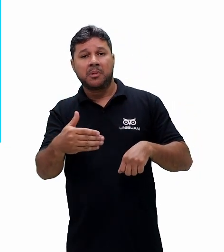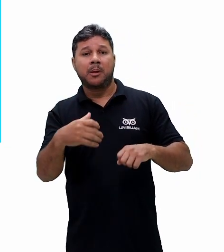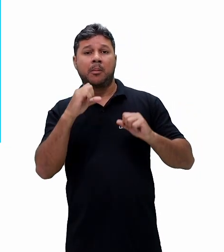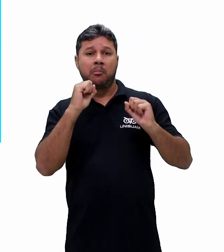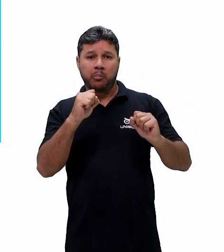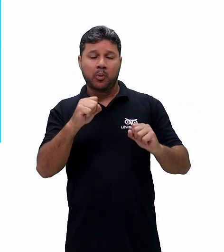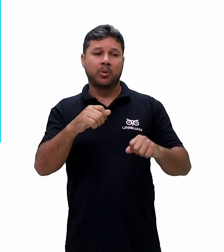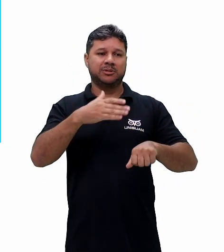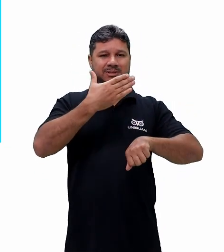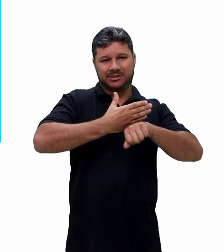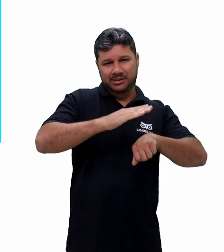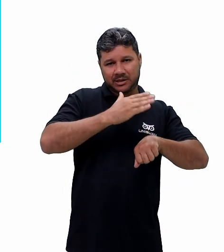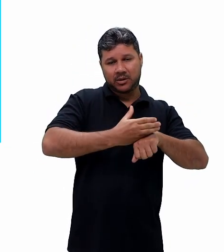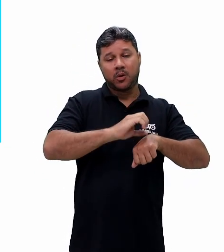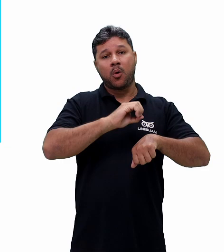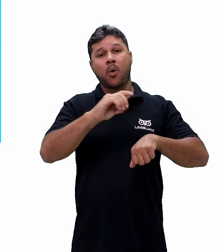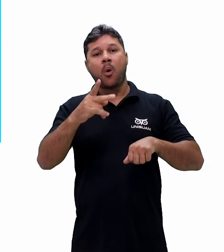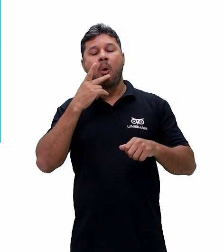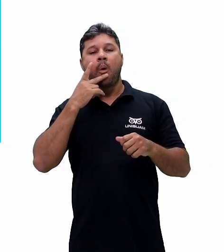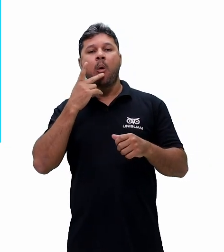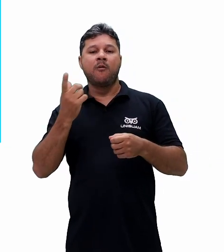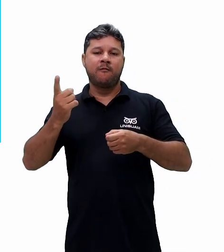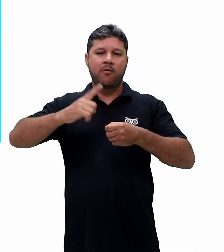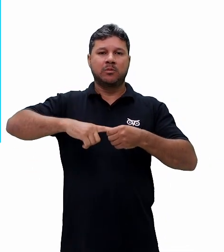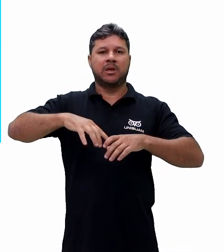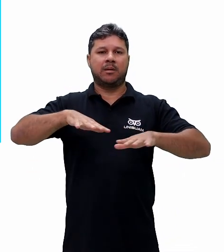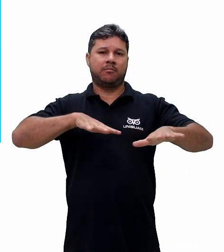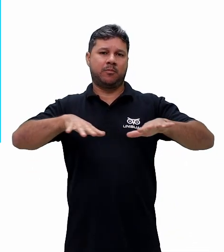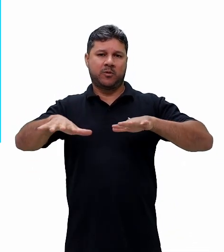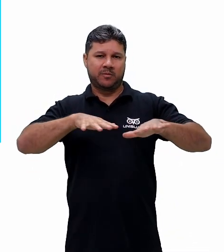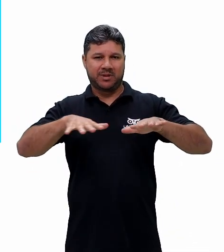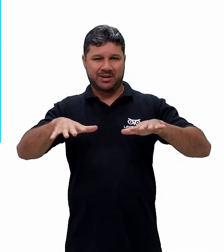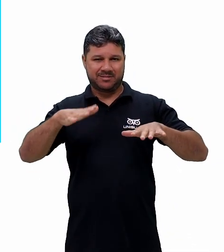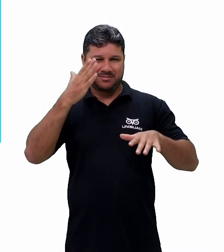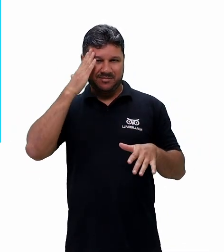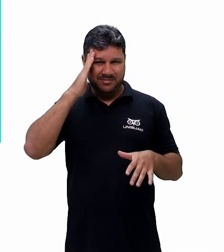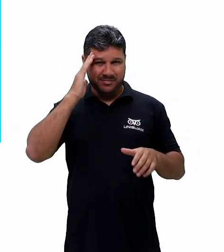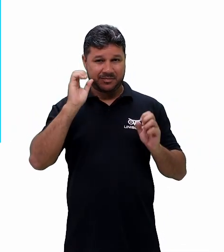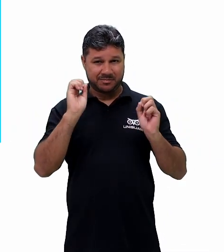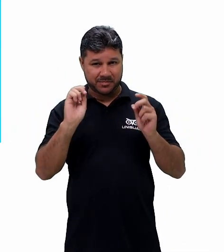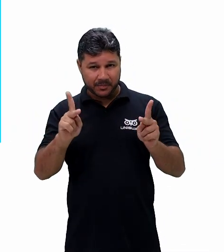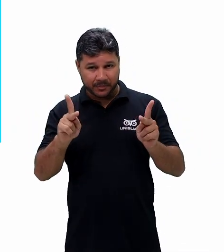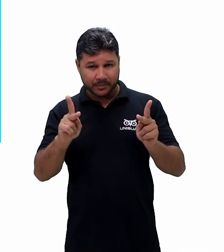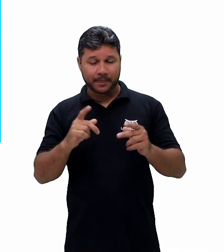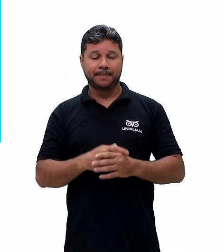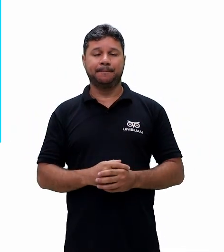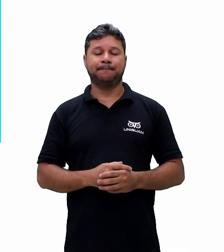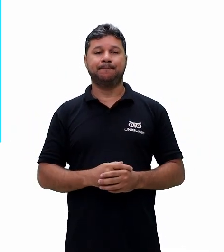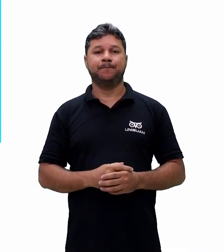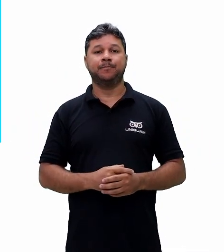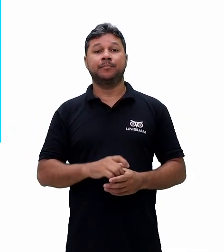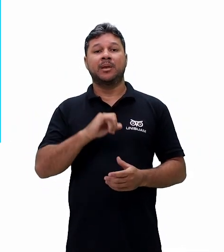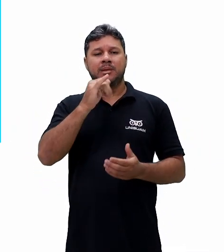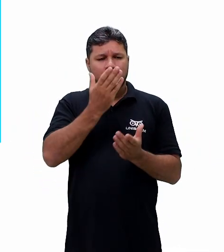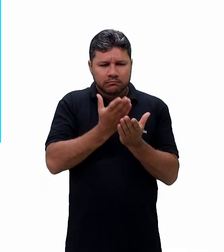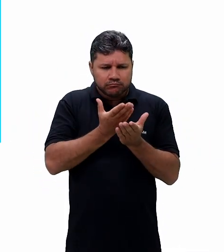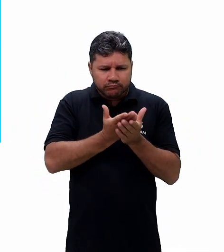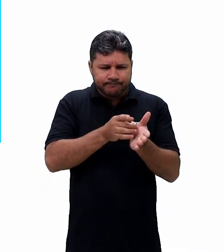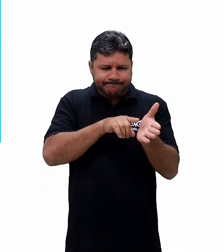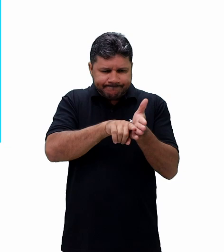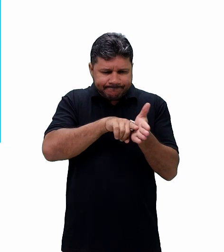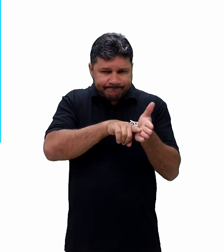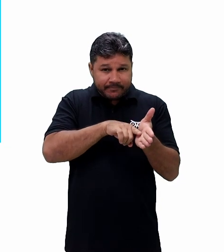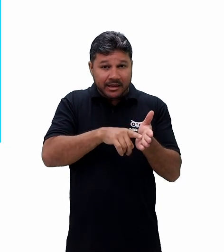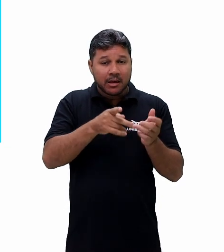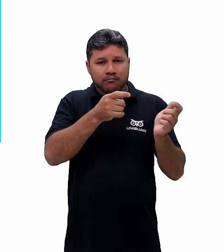tempo, quer seja no âmbito do treinamento ou da reabilitação. Tudo bem?